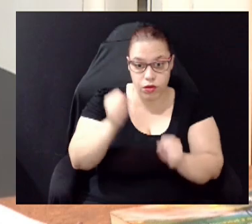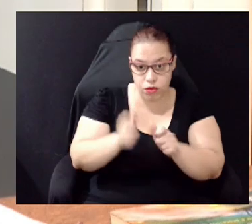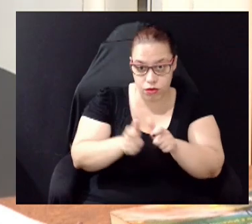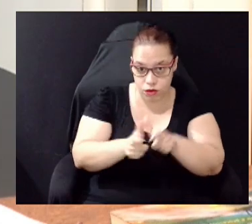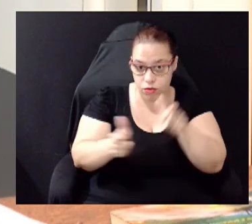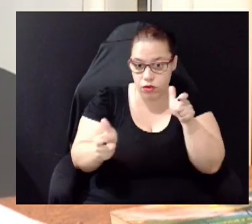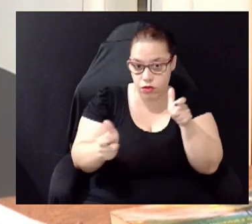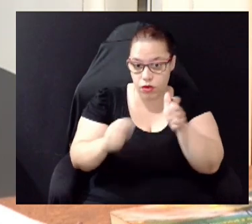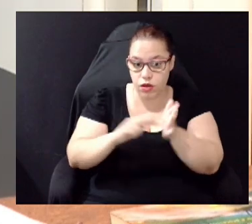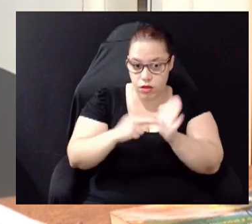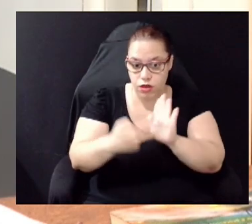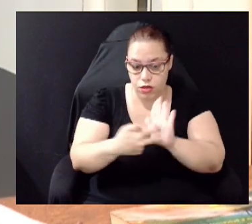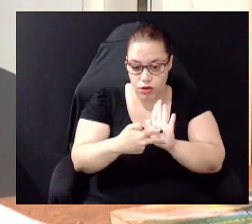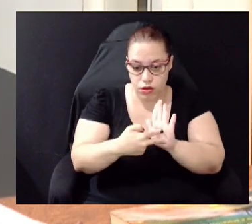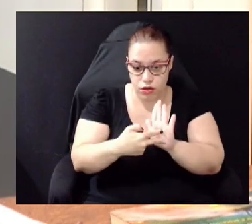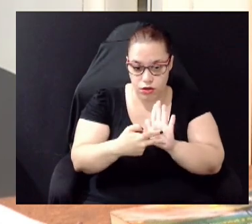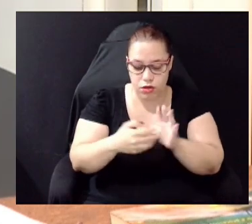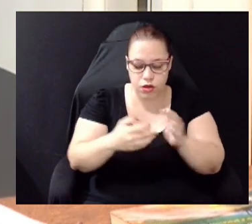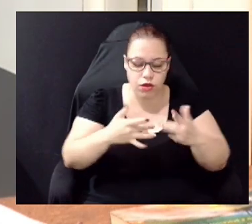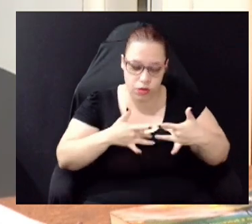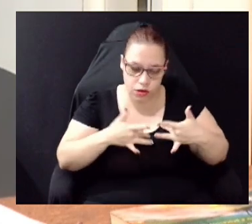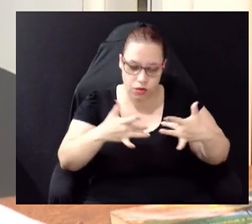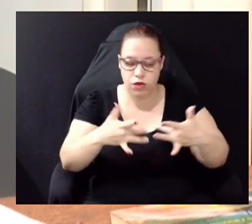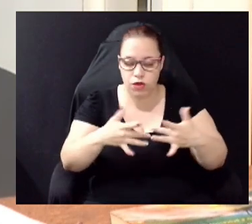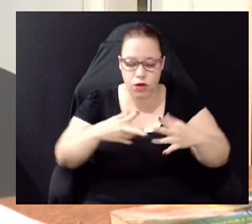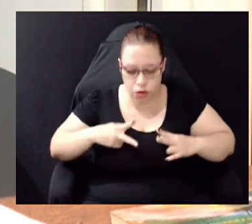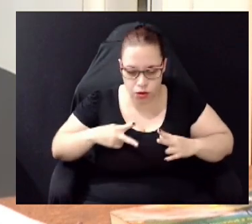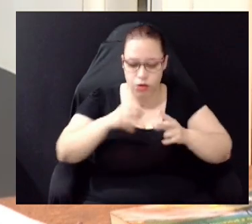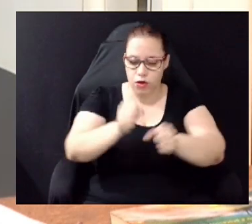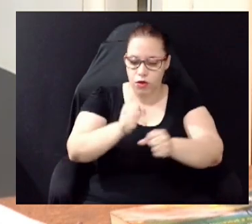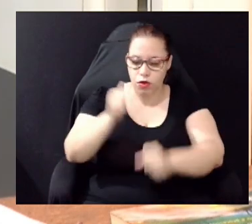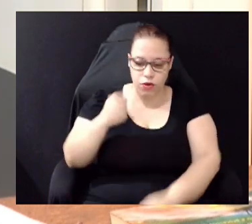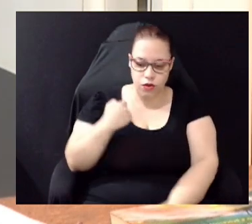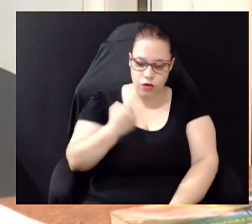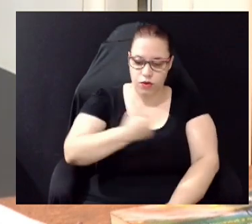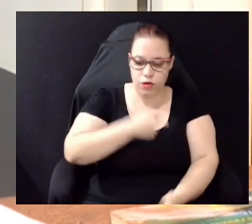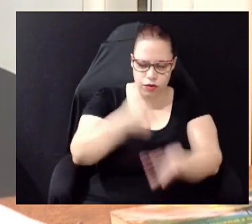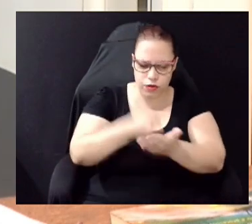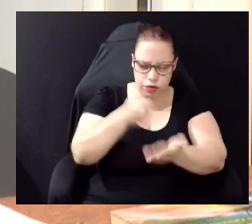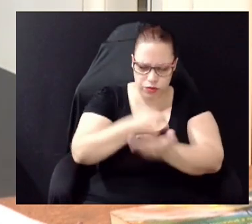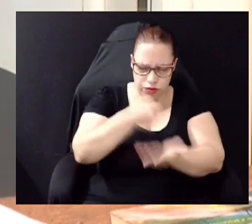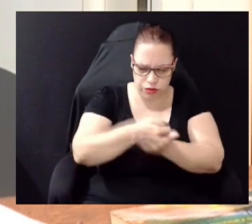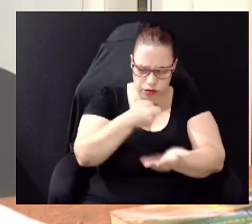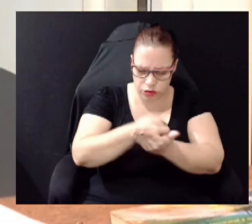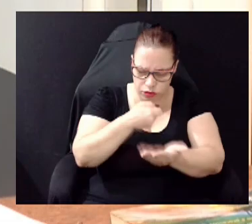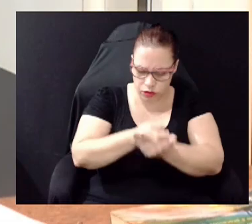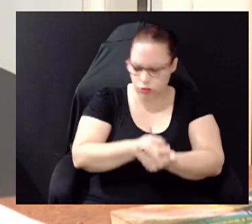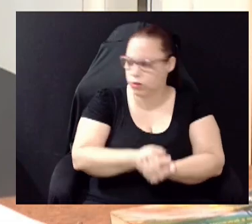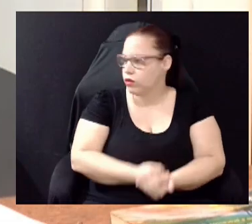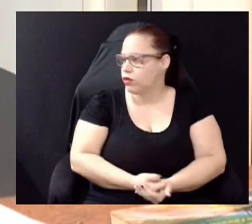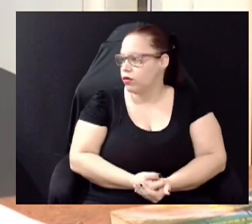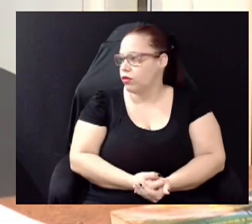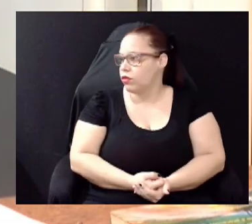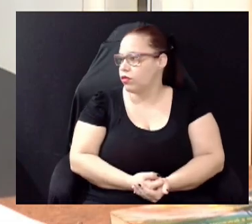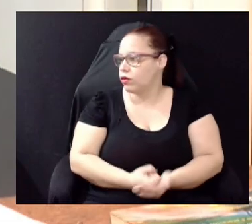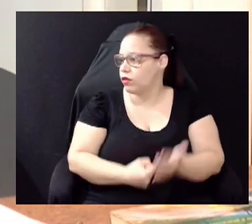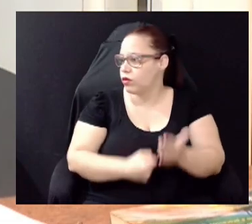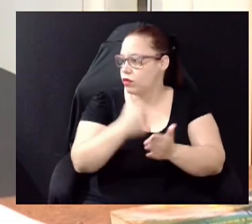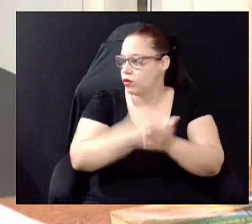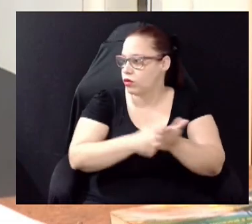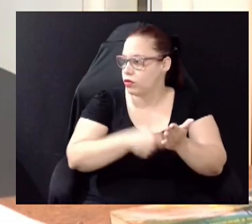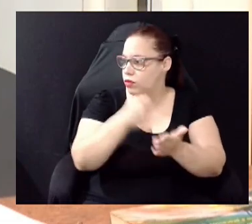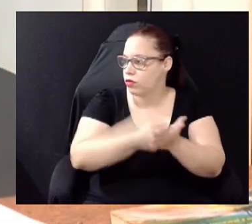né, de solidariedade, de força entre nós, de resistência, né? E que também, uma coisa muito bem